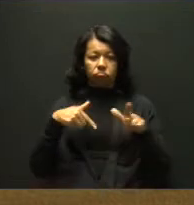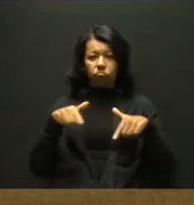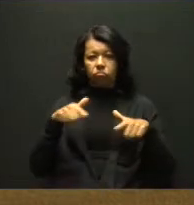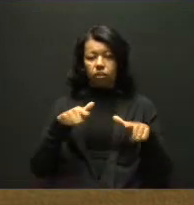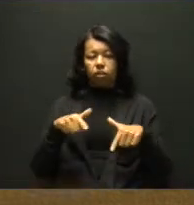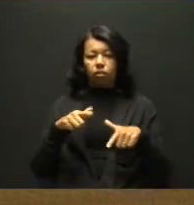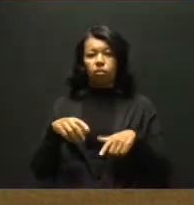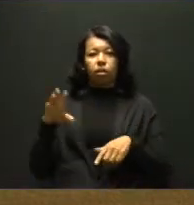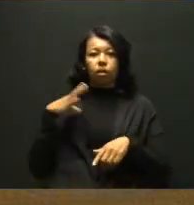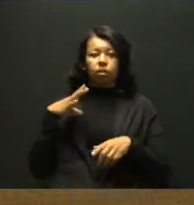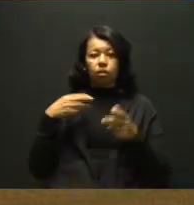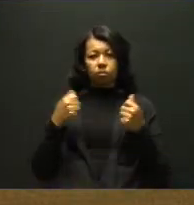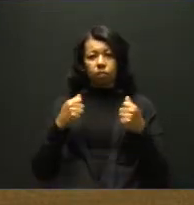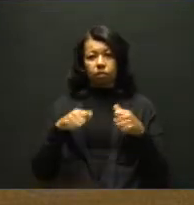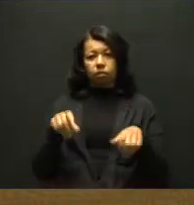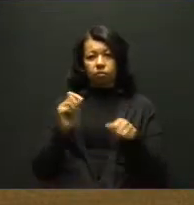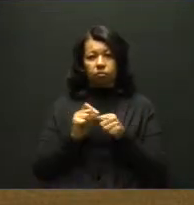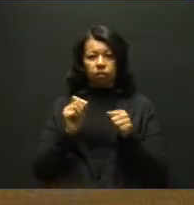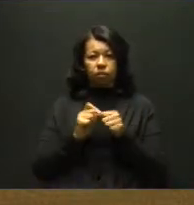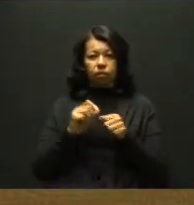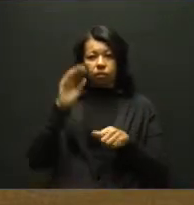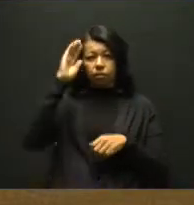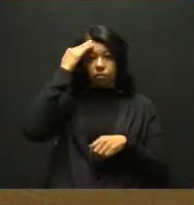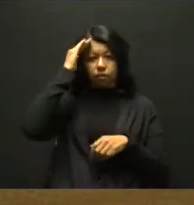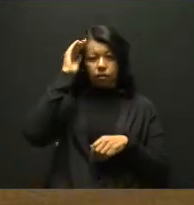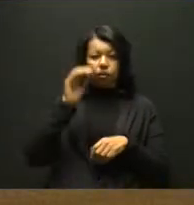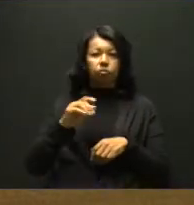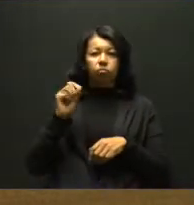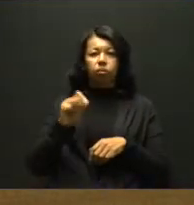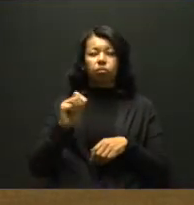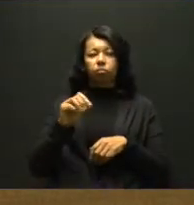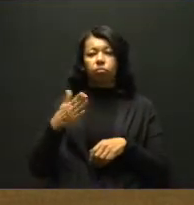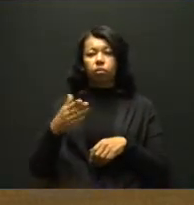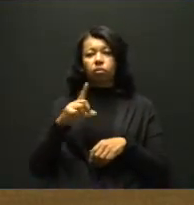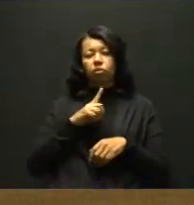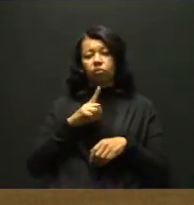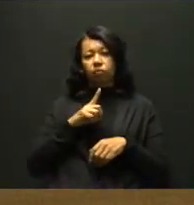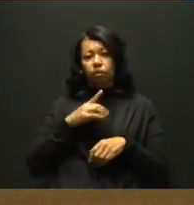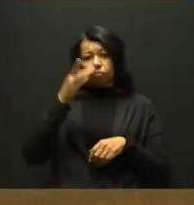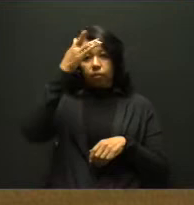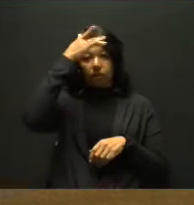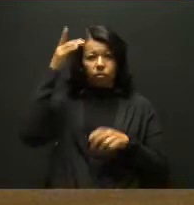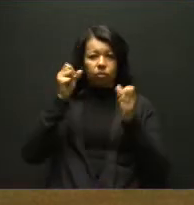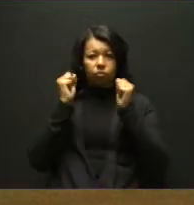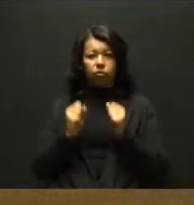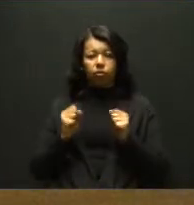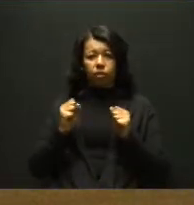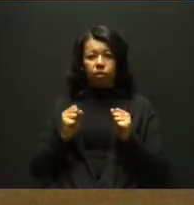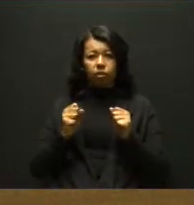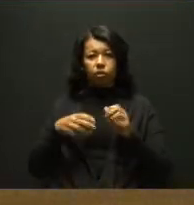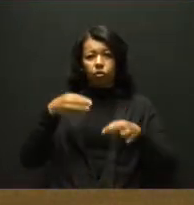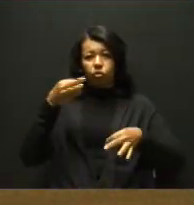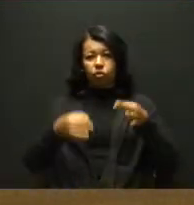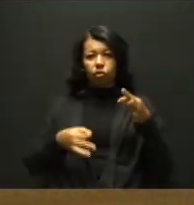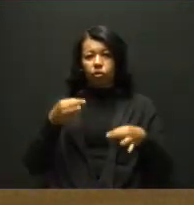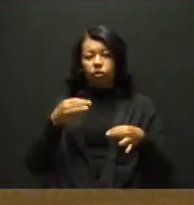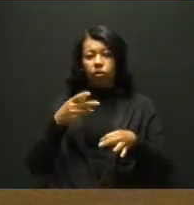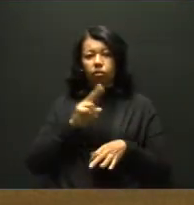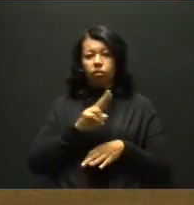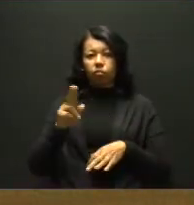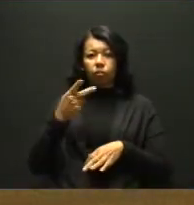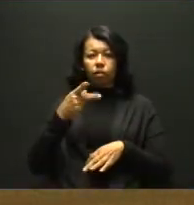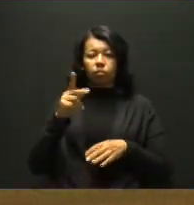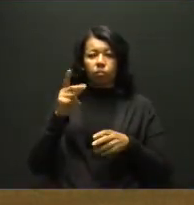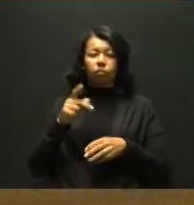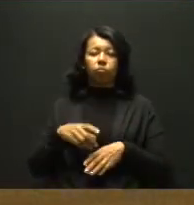faz o município tem que fazer eu entendo que enquanto tivermos membros do poder judiciário nomeado por membros do poder executivo